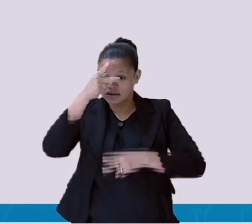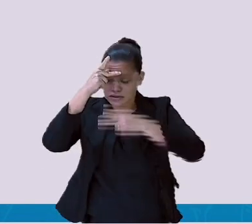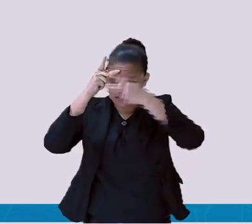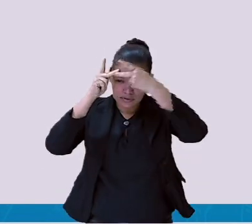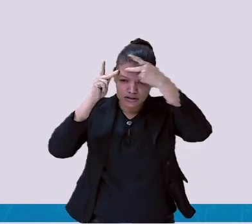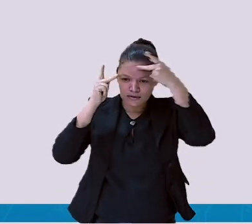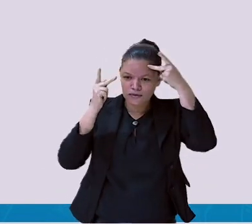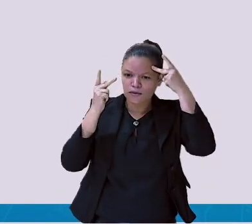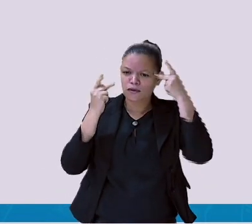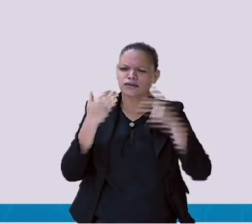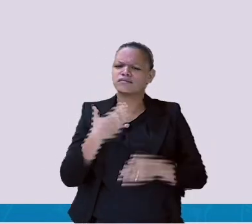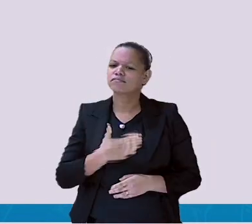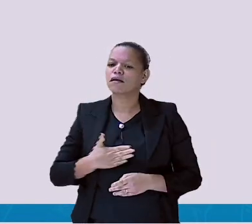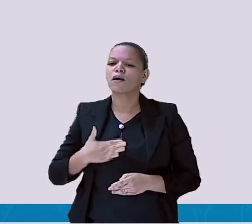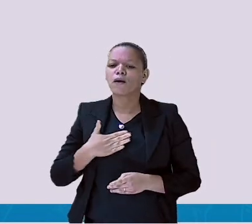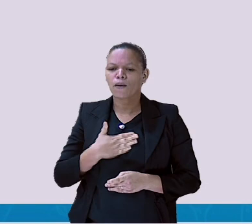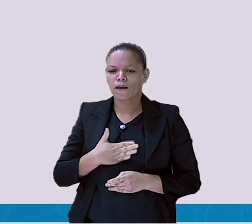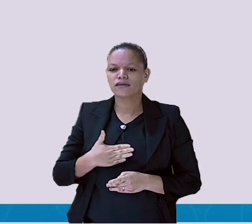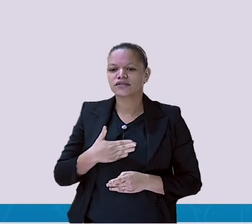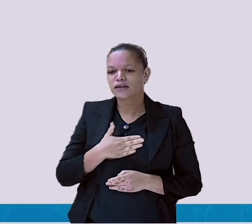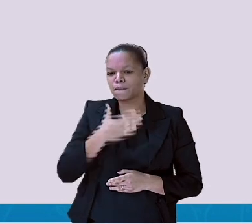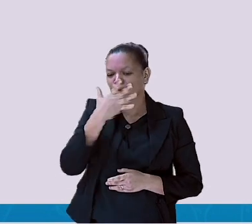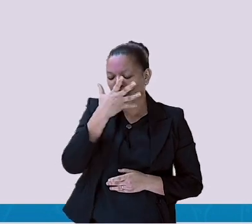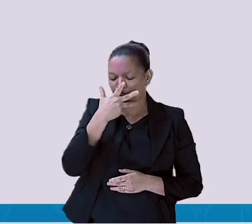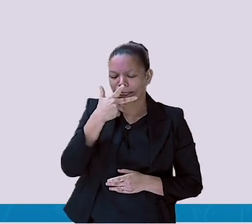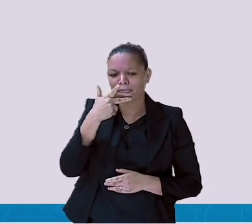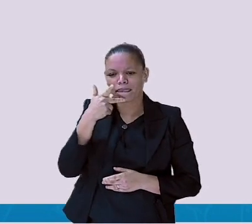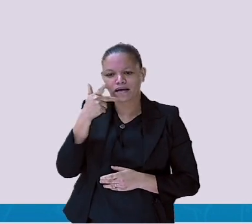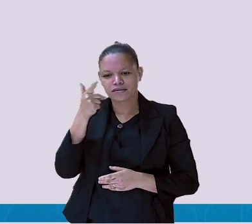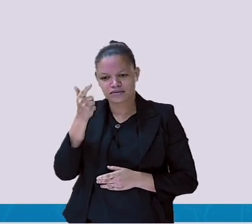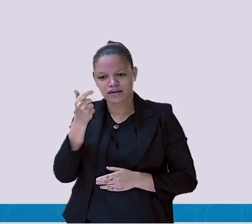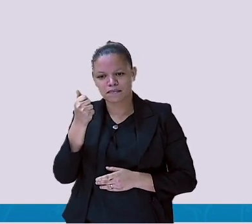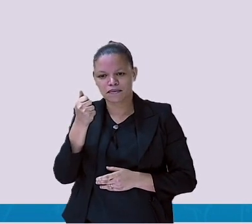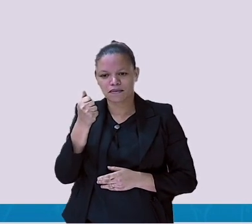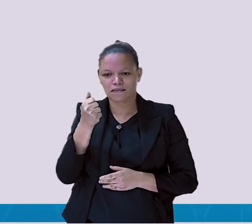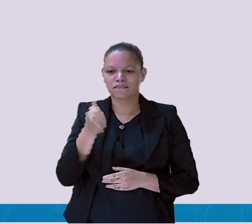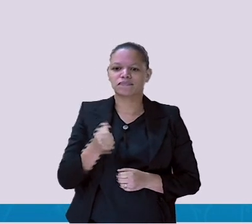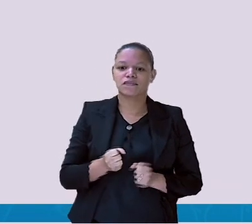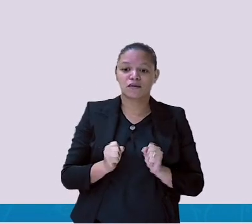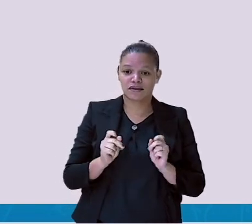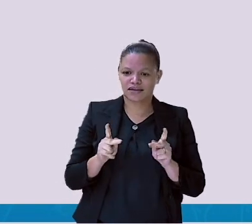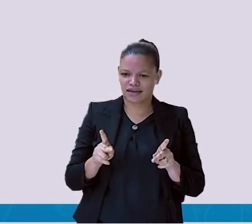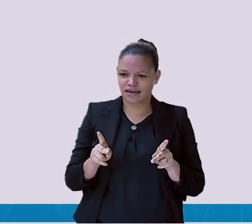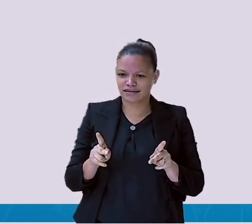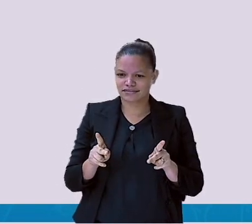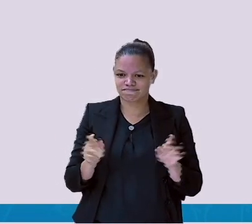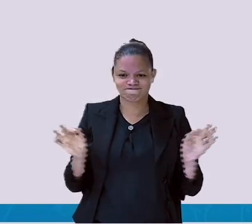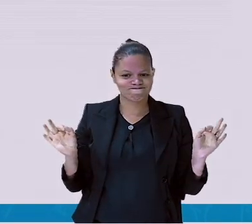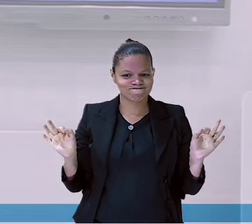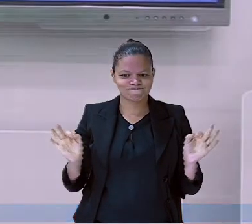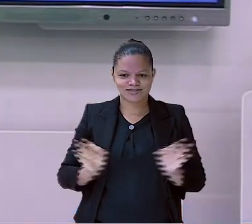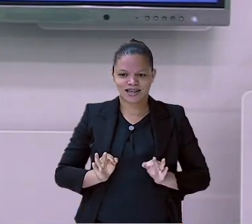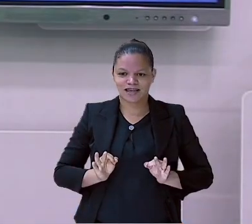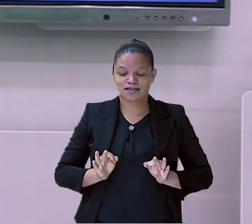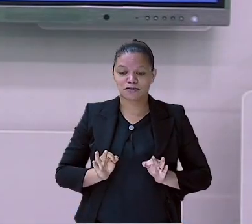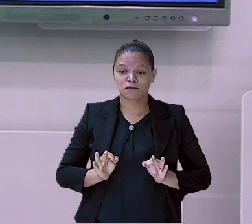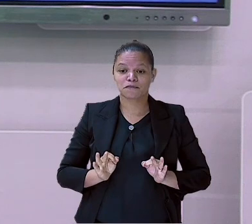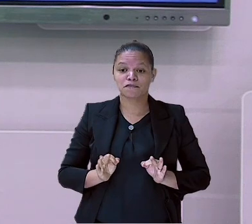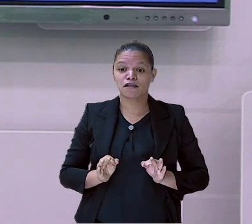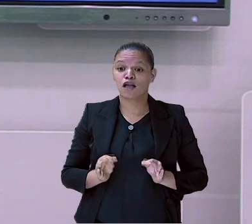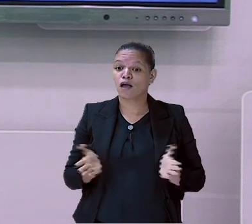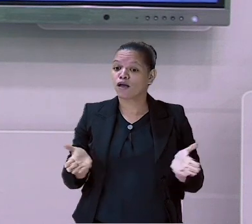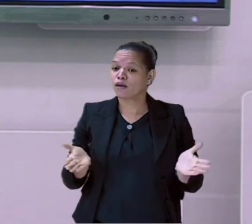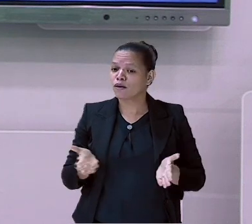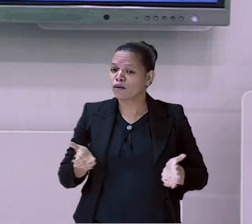tabela quanto o gráfico, só de olhar você percebe as informações, certo? Então, essa foi a